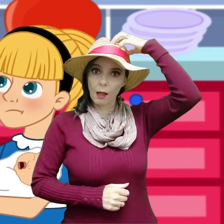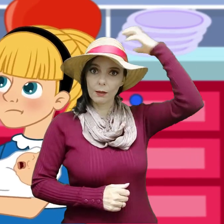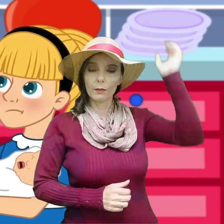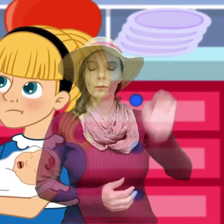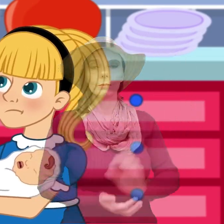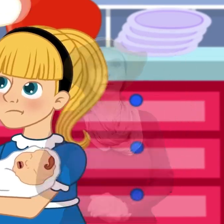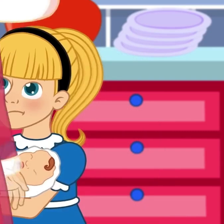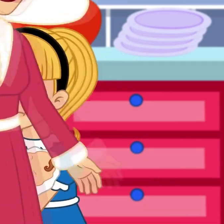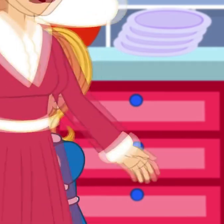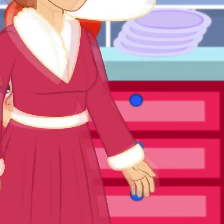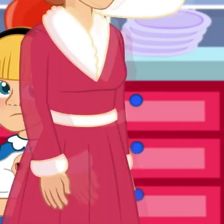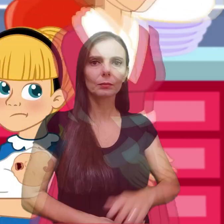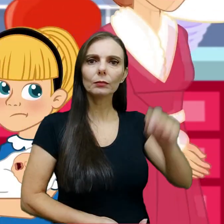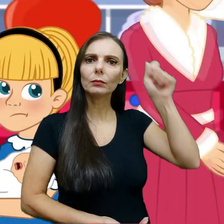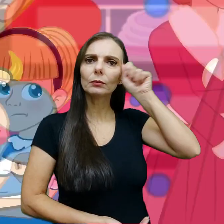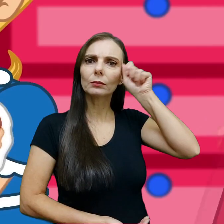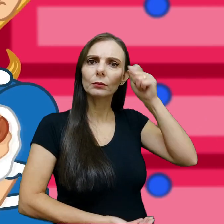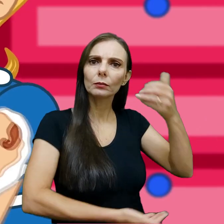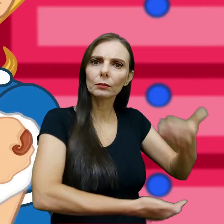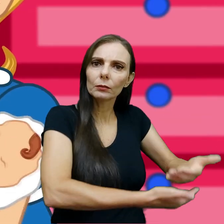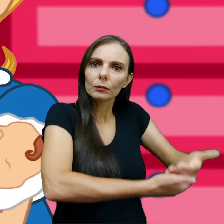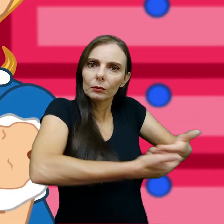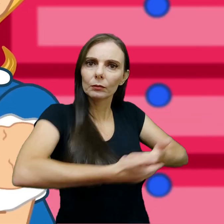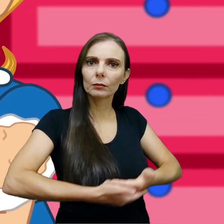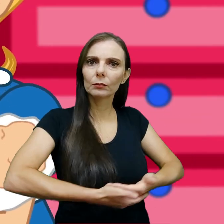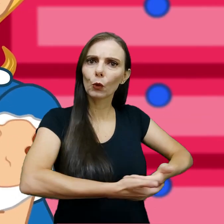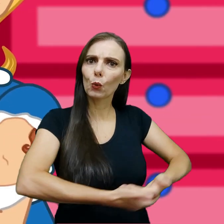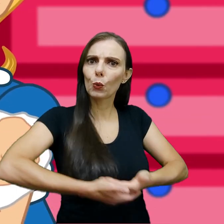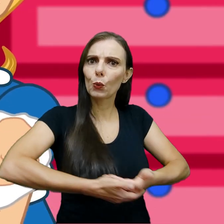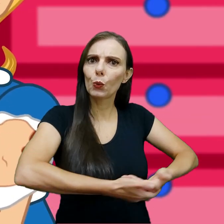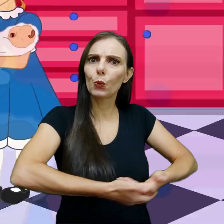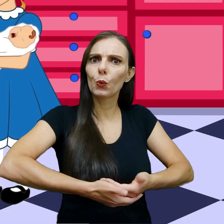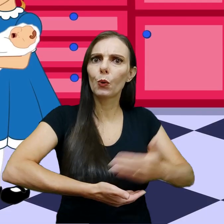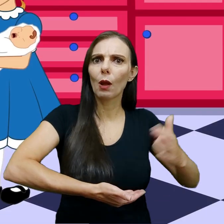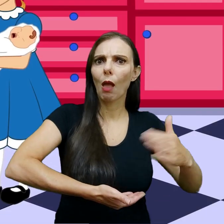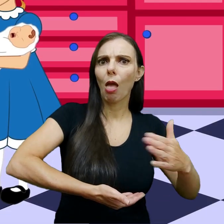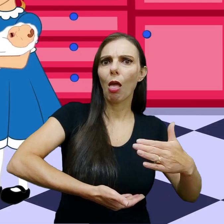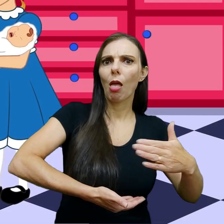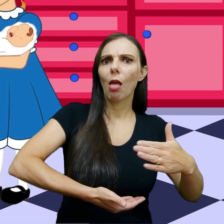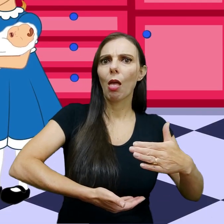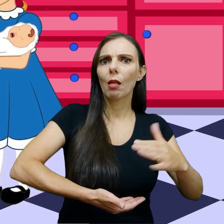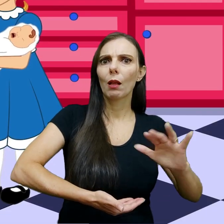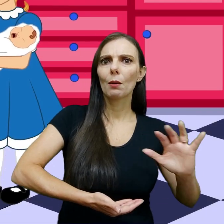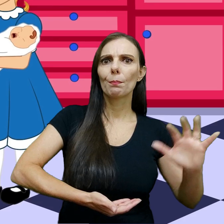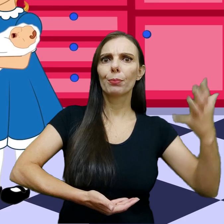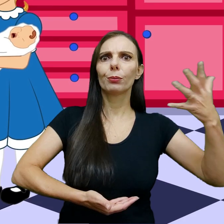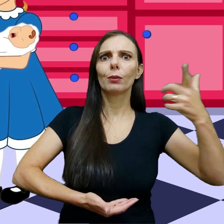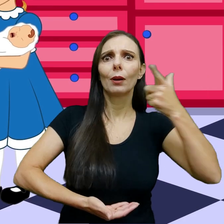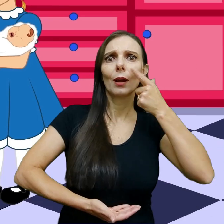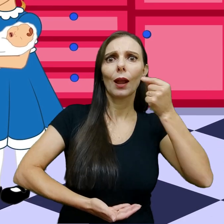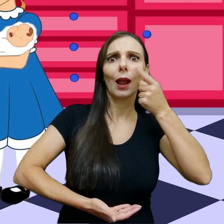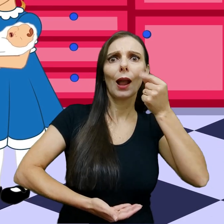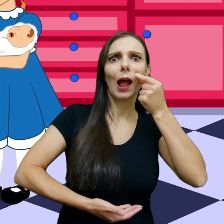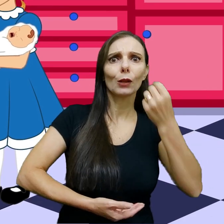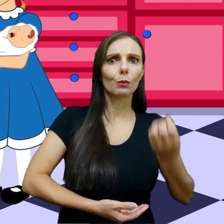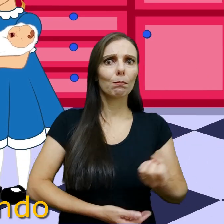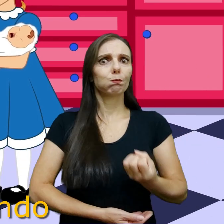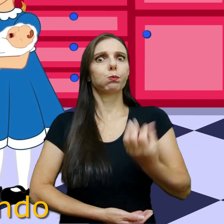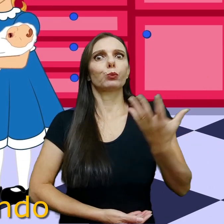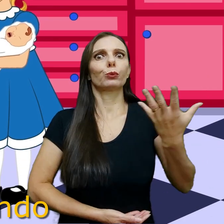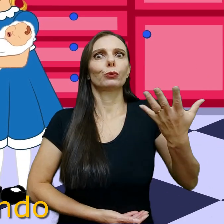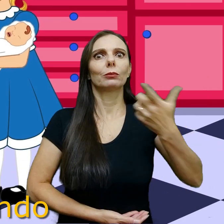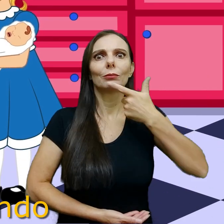com a rainha. Alice pegou o bebê e começou a balançar. De repente, o gato